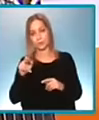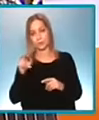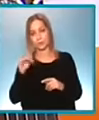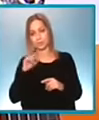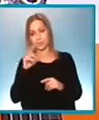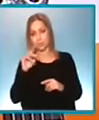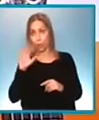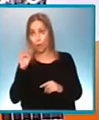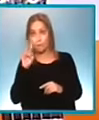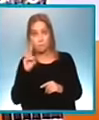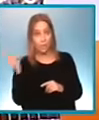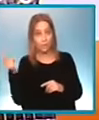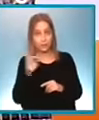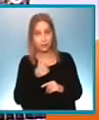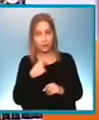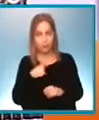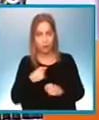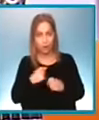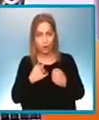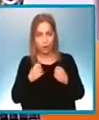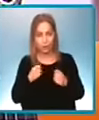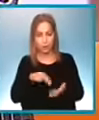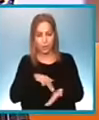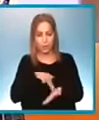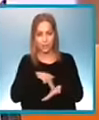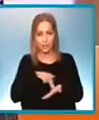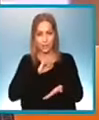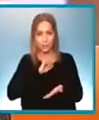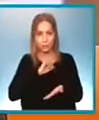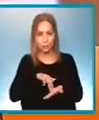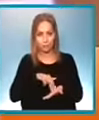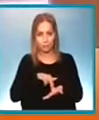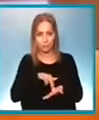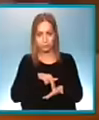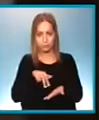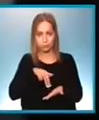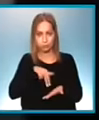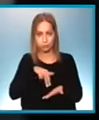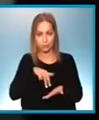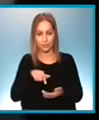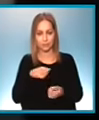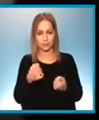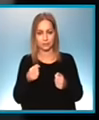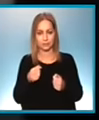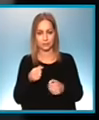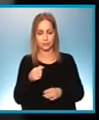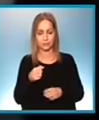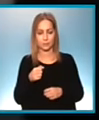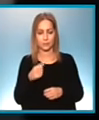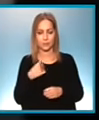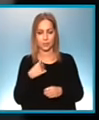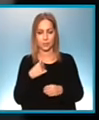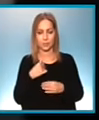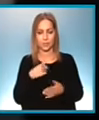eu não acreditava. E pá, as minhas pernas ficaram assim. E eu assim toda. Mas a voz, eu disse, as